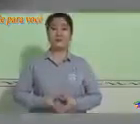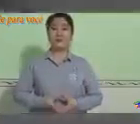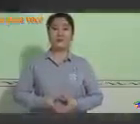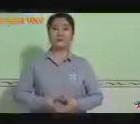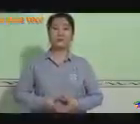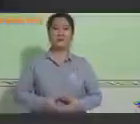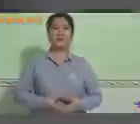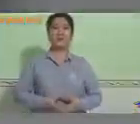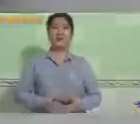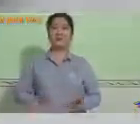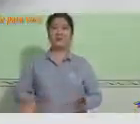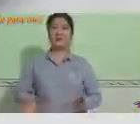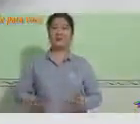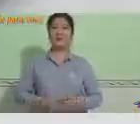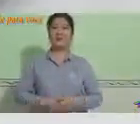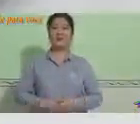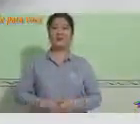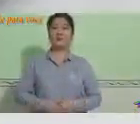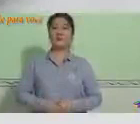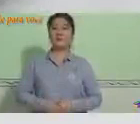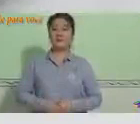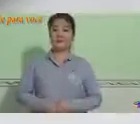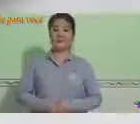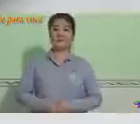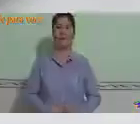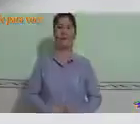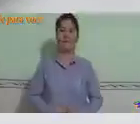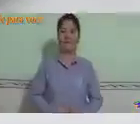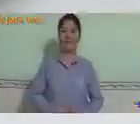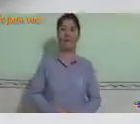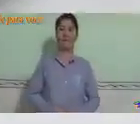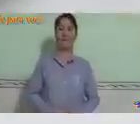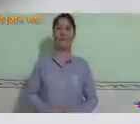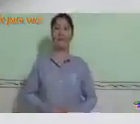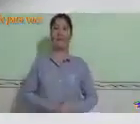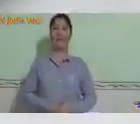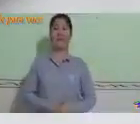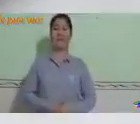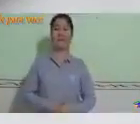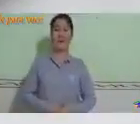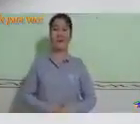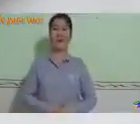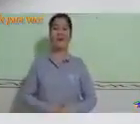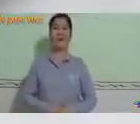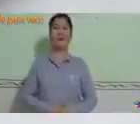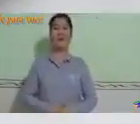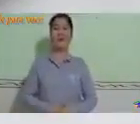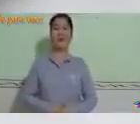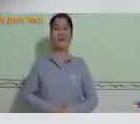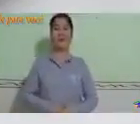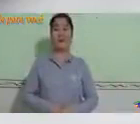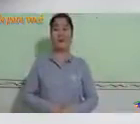Além disso, vírgula, a fermentação também ajuda a melhorar o sabor e a textura do pão integral, vírgula, promovendo, vírgula,